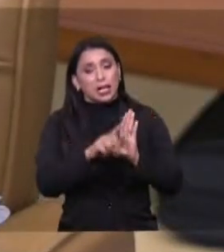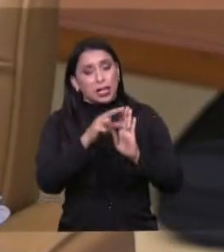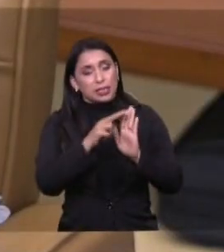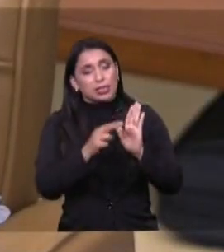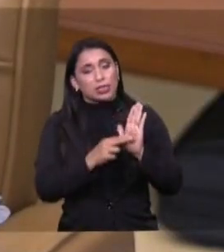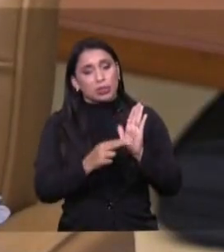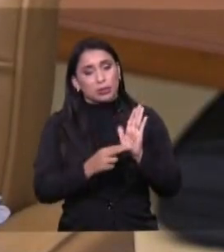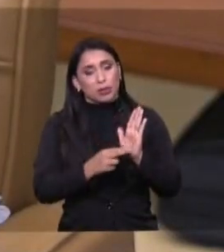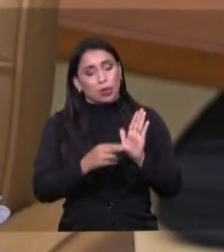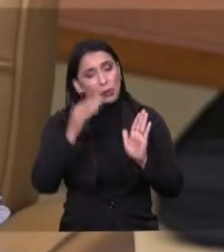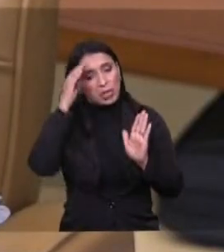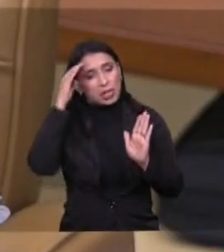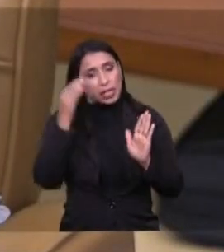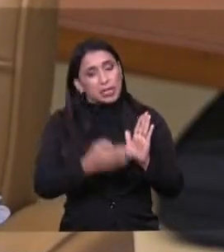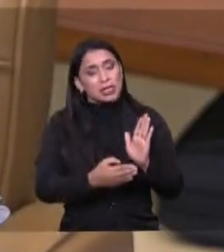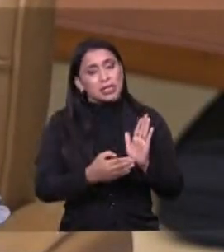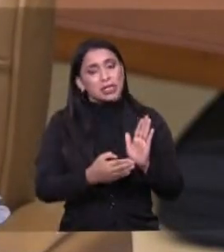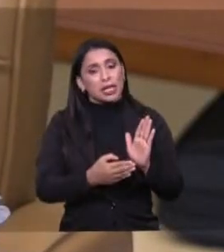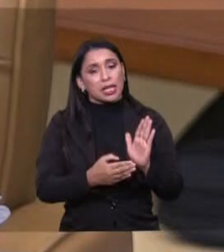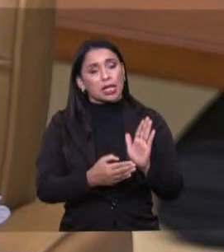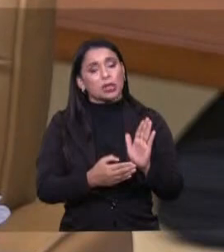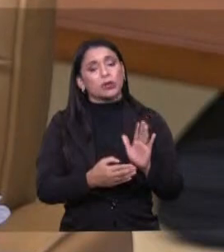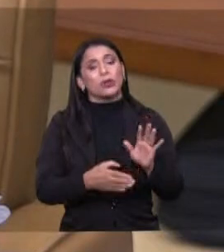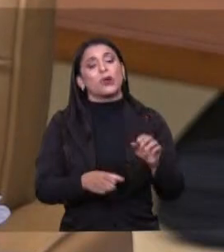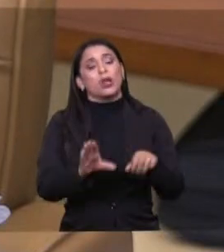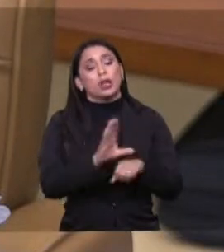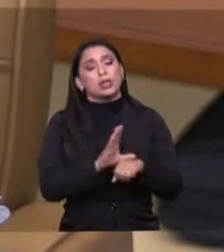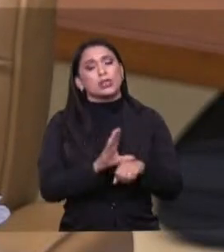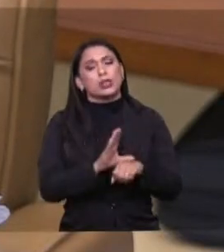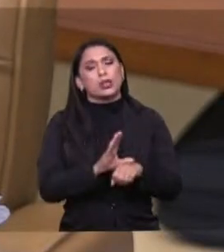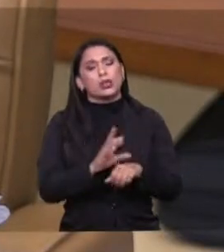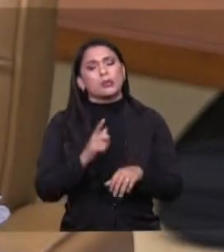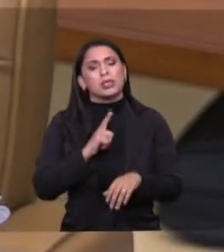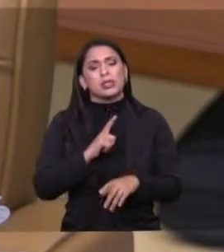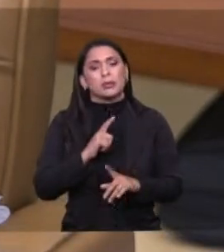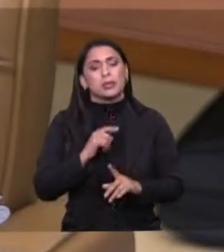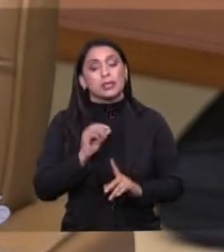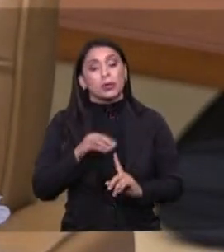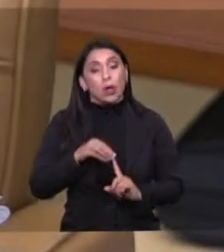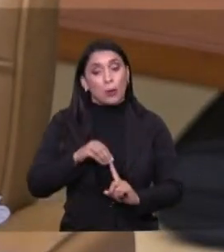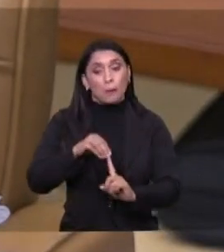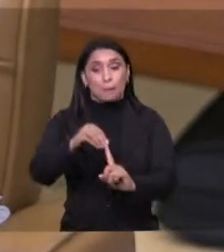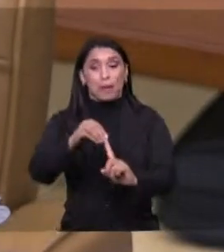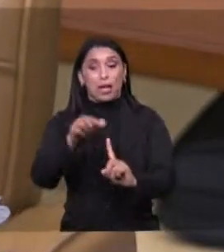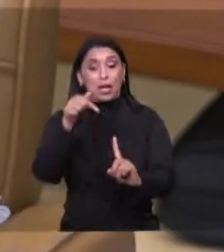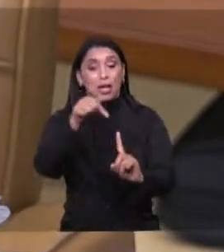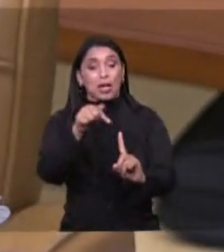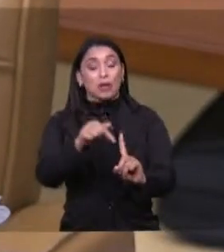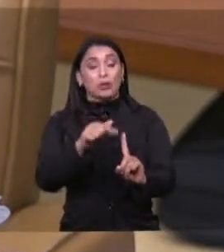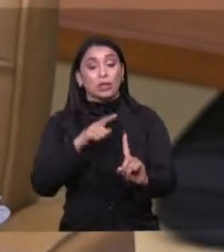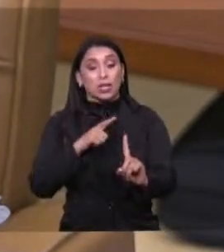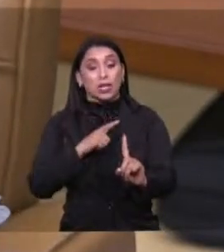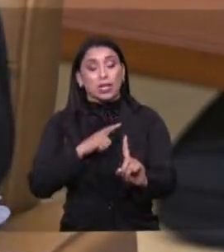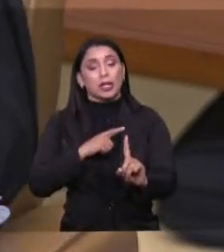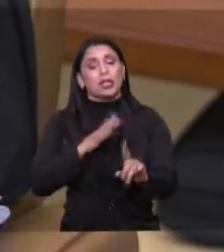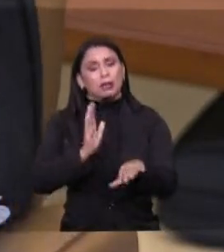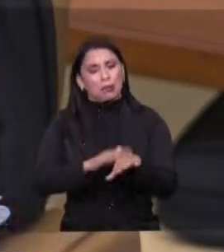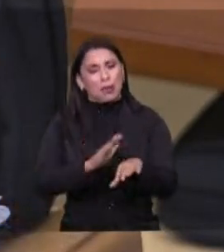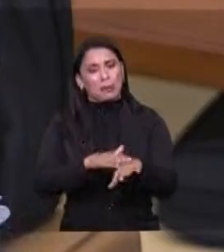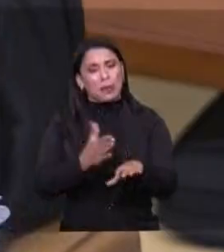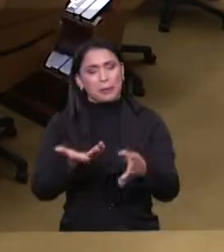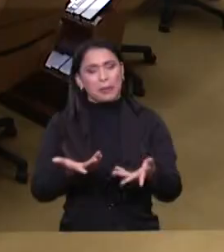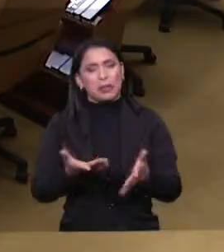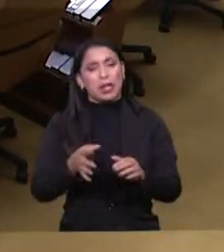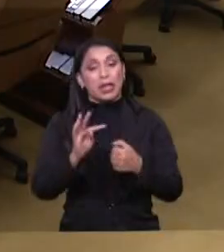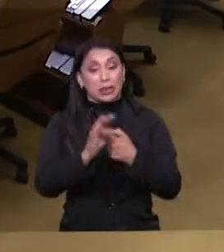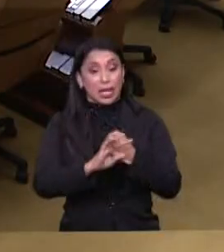Os critérios constitucionais. Na verdade, a interpretação conforme no sentido de que a designação aqui diz respeito à investidura. Acho que é tecnicamente